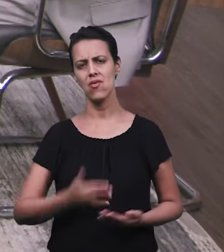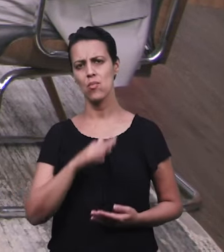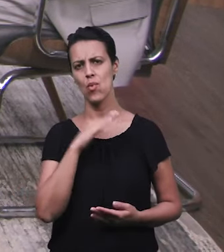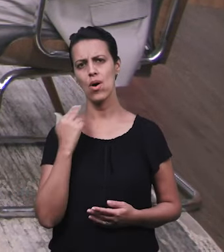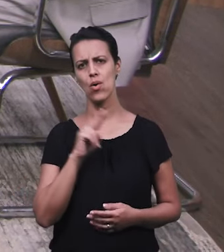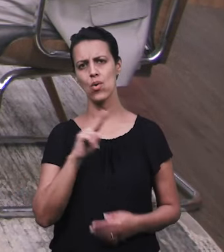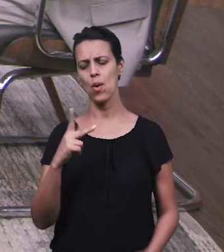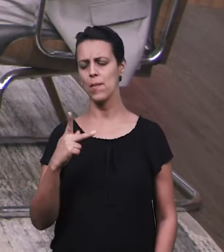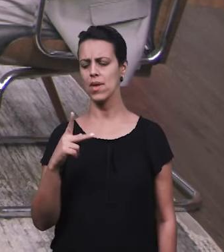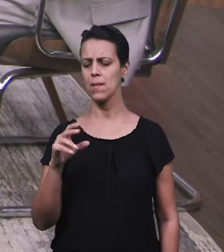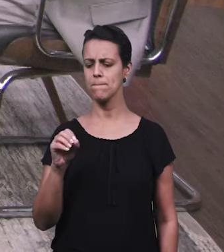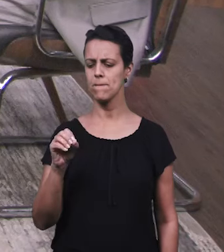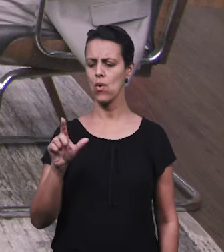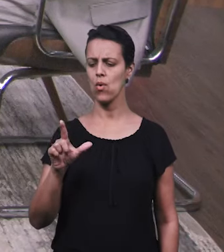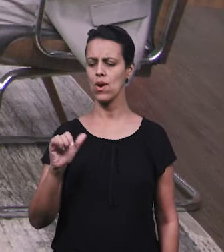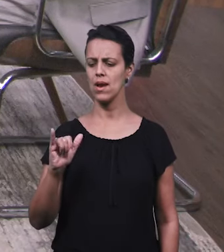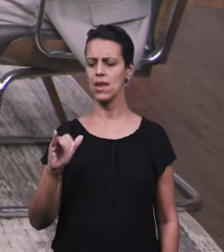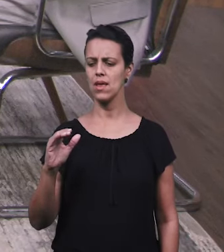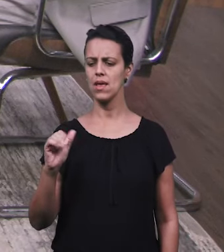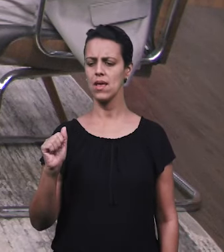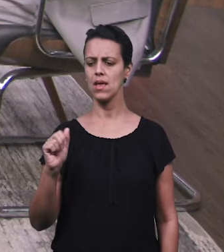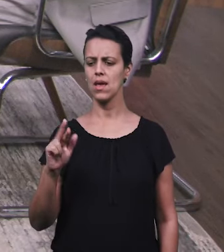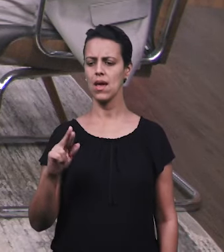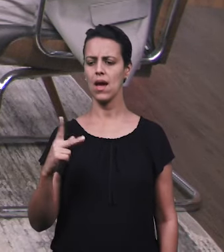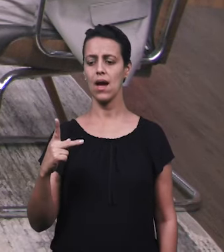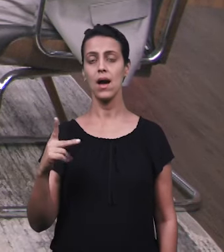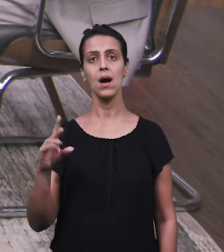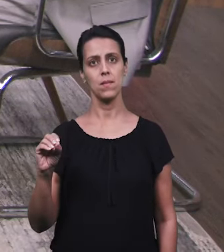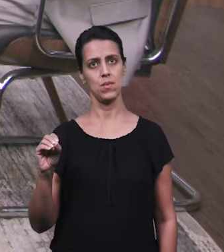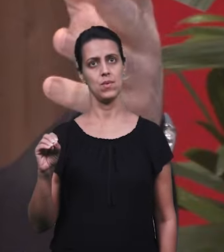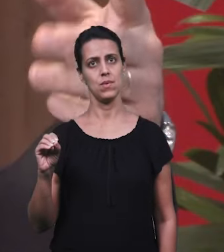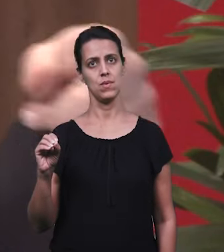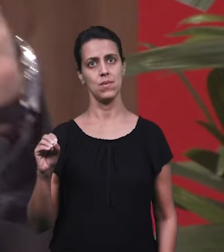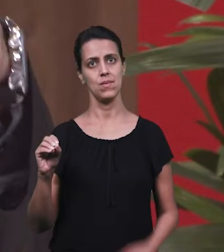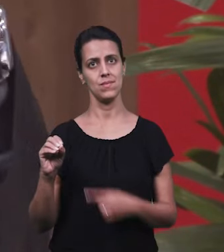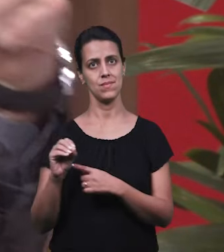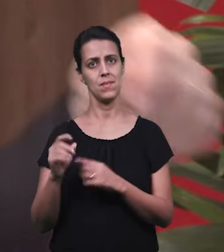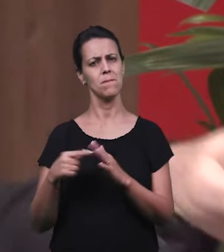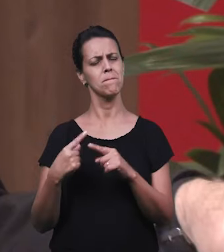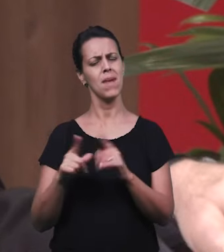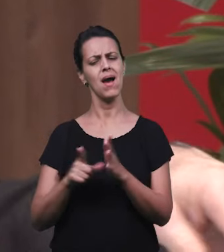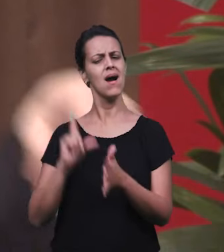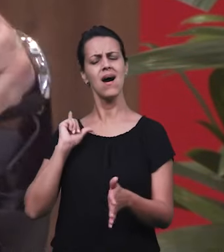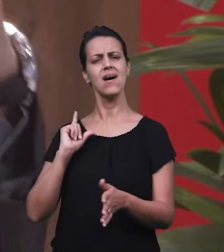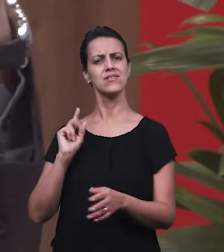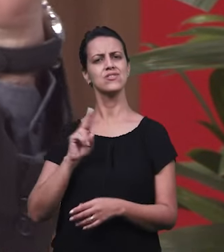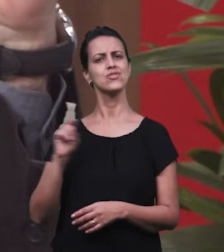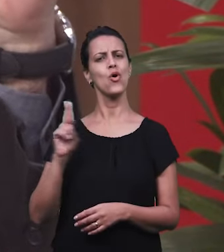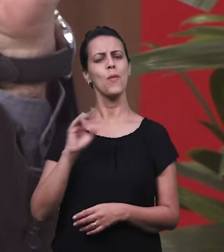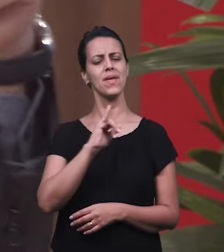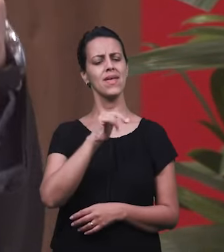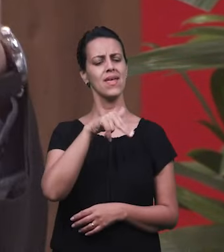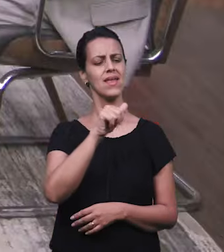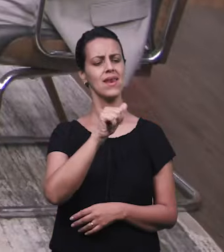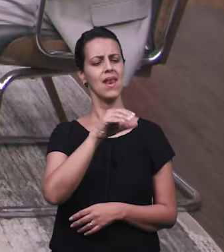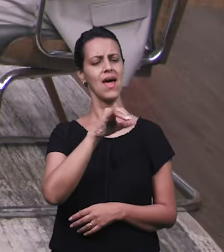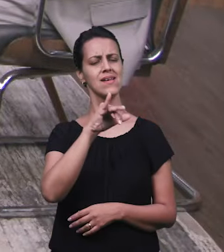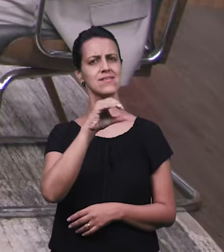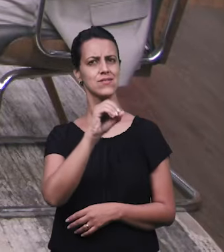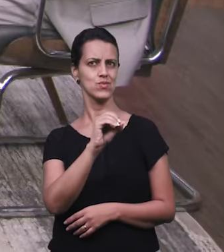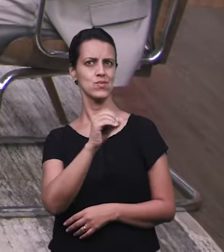chamado Policarpo. Policarpo. Nós vamos falar sobre Policarpo, mas eu vou falar sobre o Inácio. O pastor ele já puxou